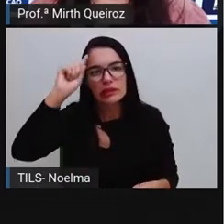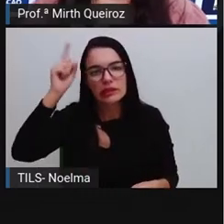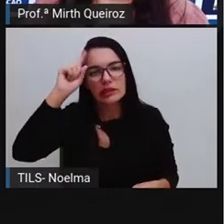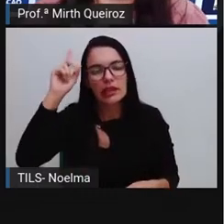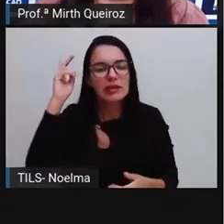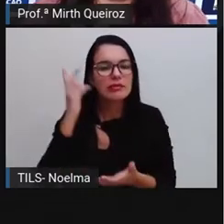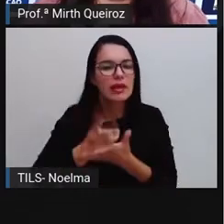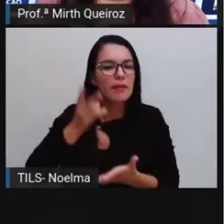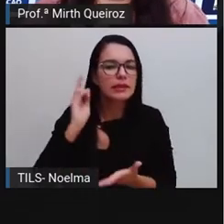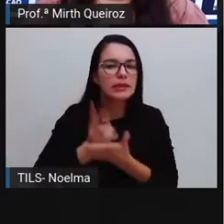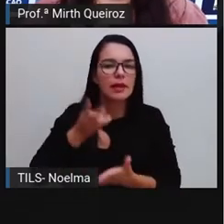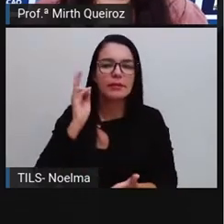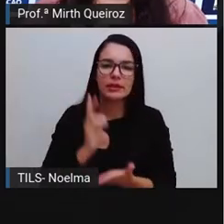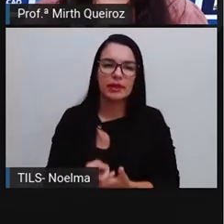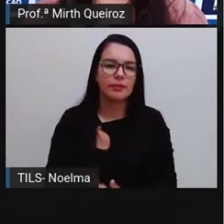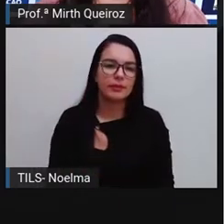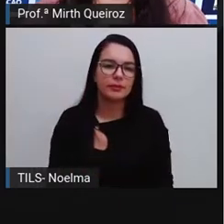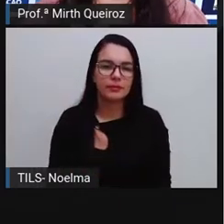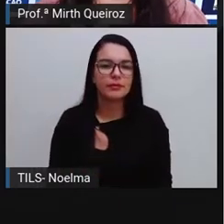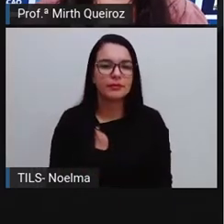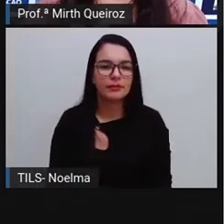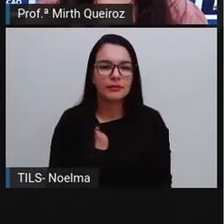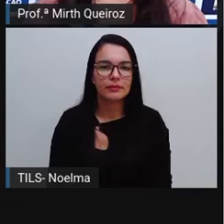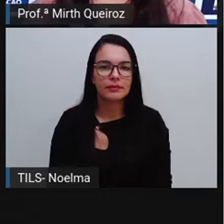perdem muita água.